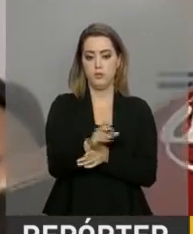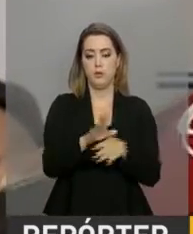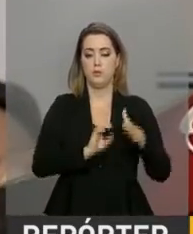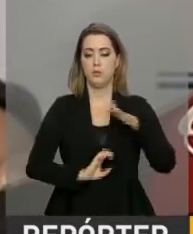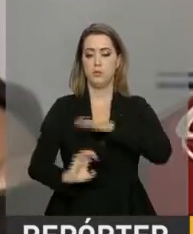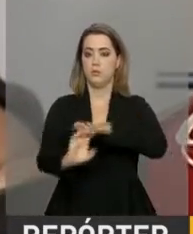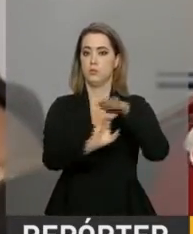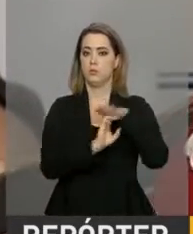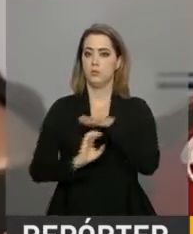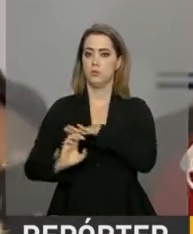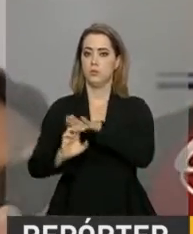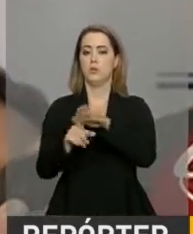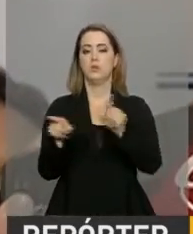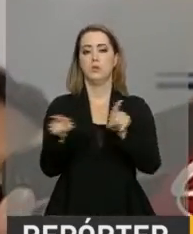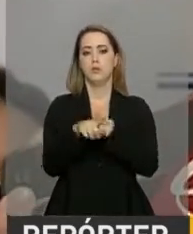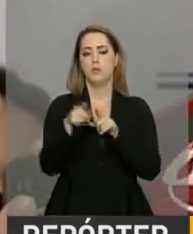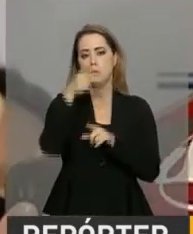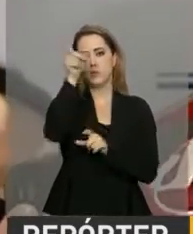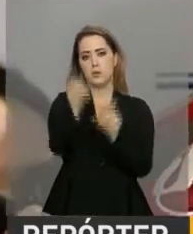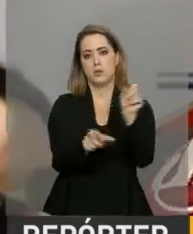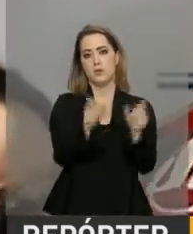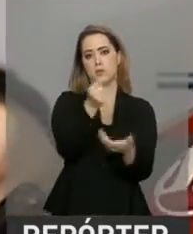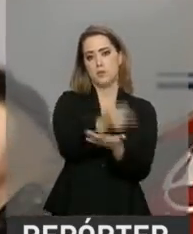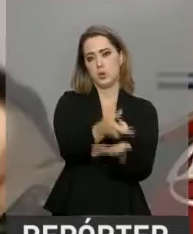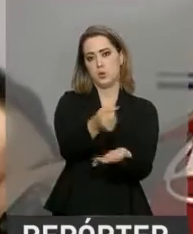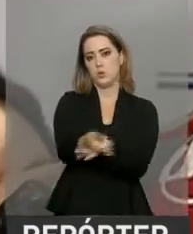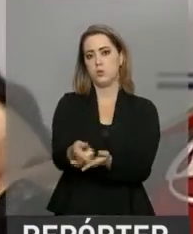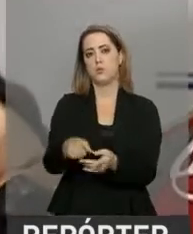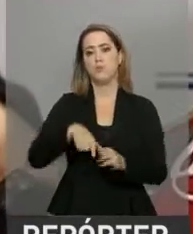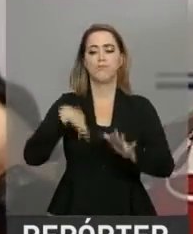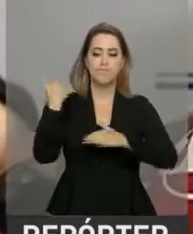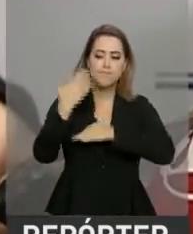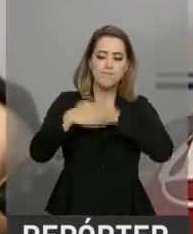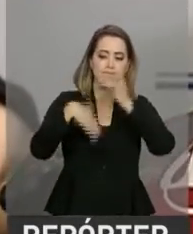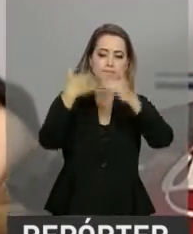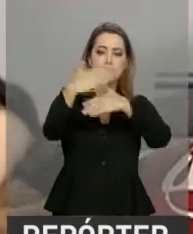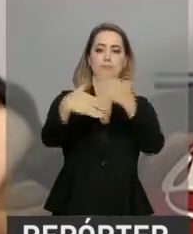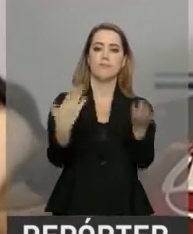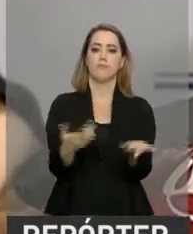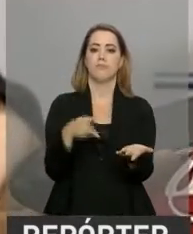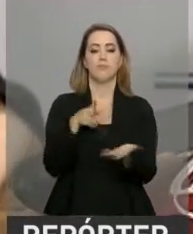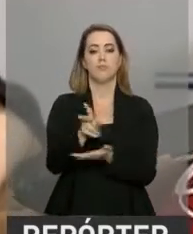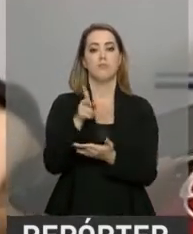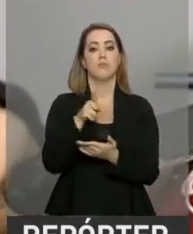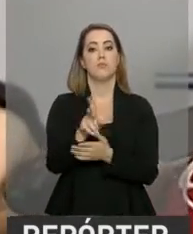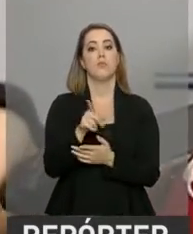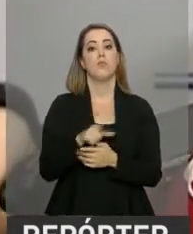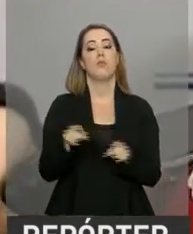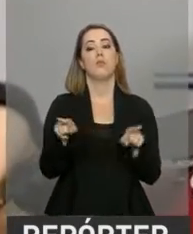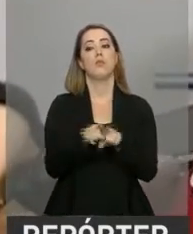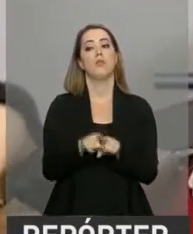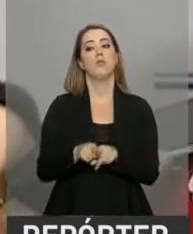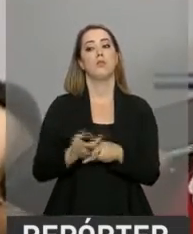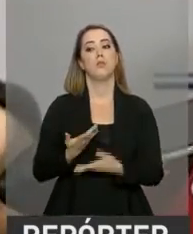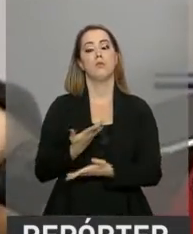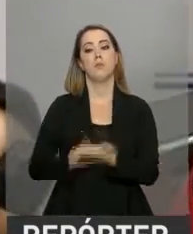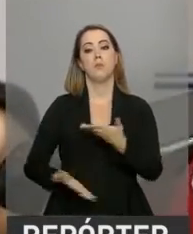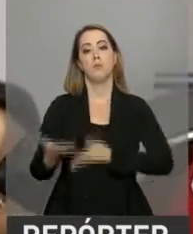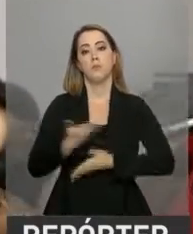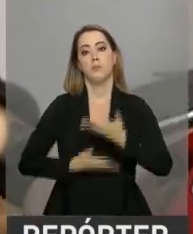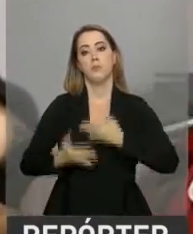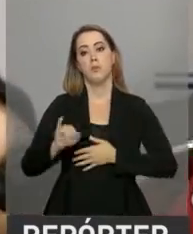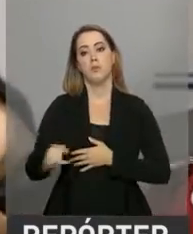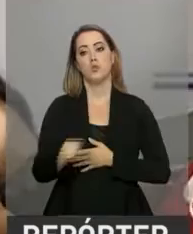empresários quanto dos consumidores, têm melhorado continuamente. As expectativas de mercado para inflação,